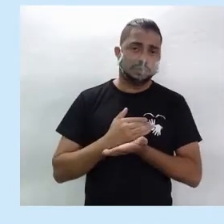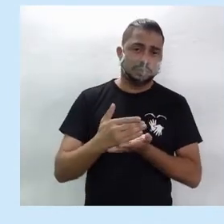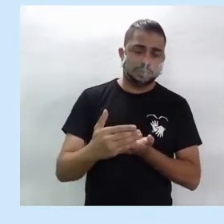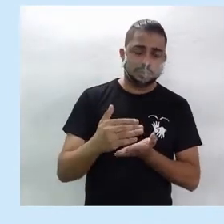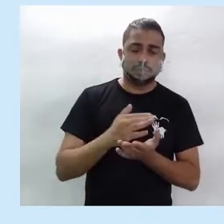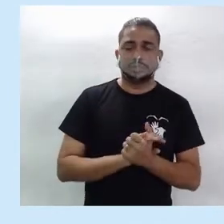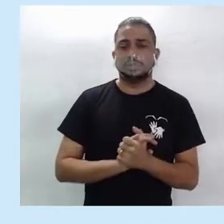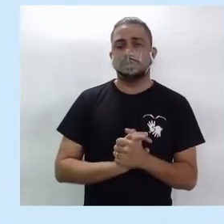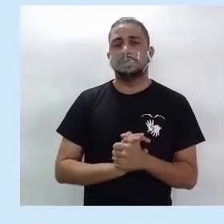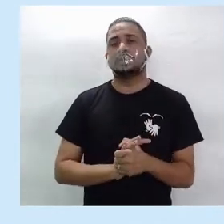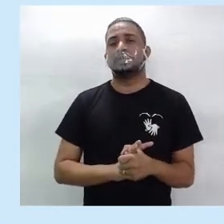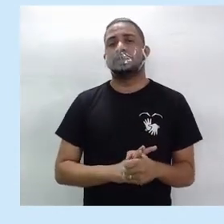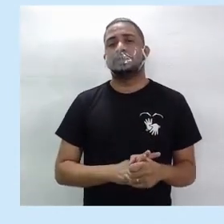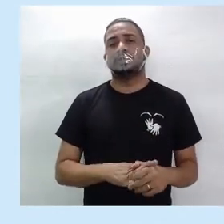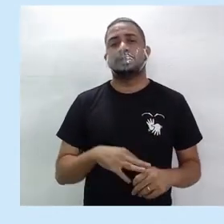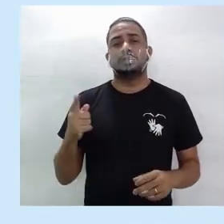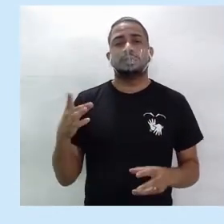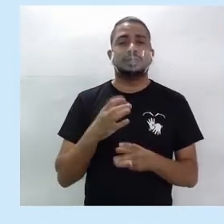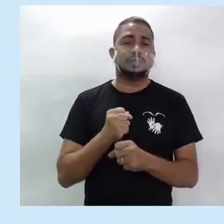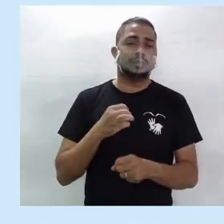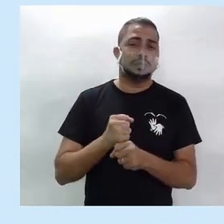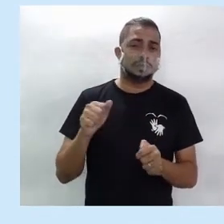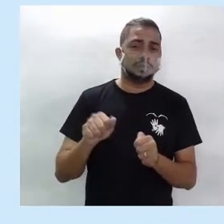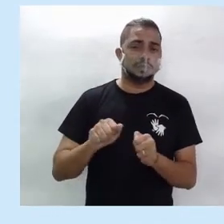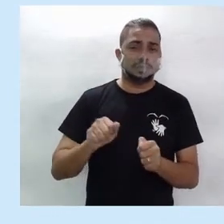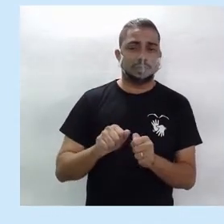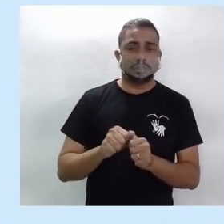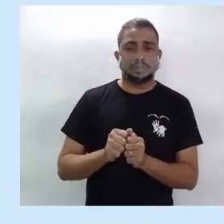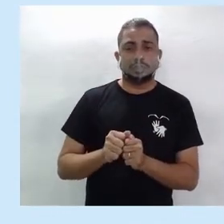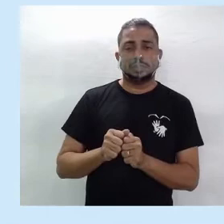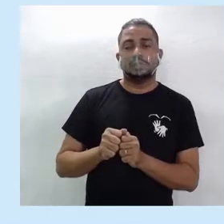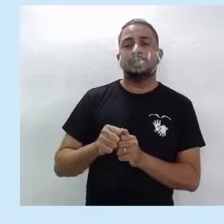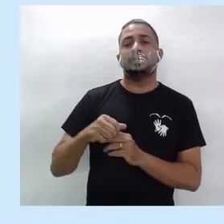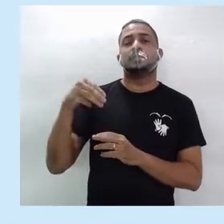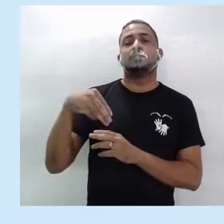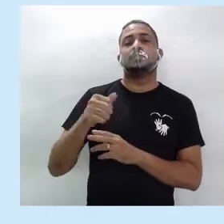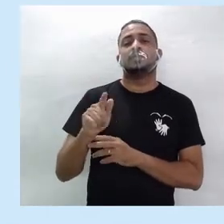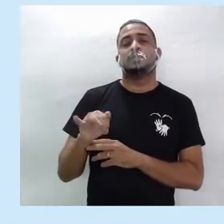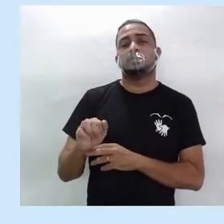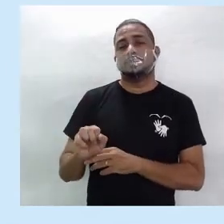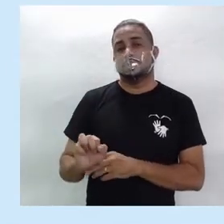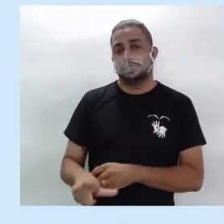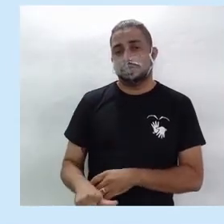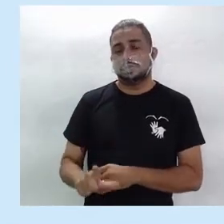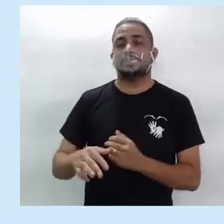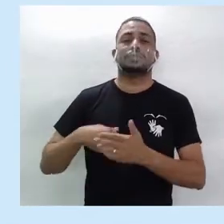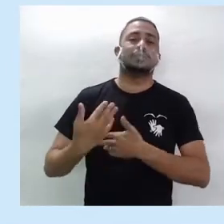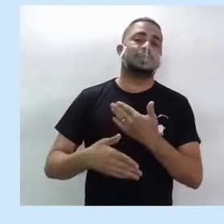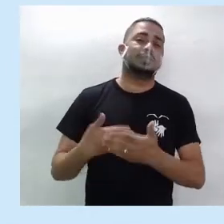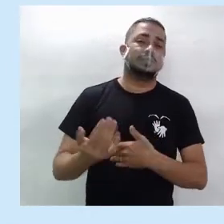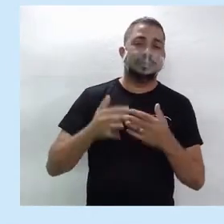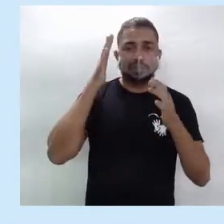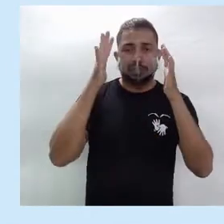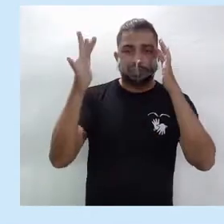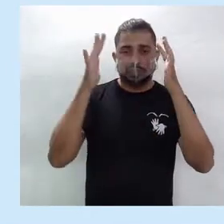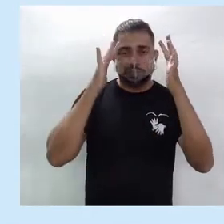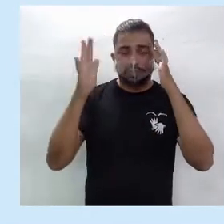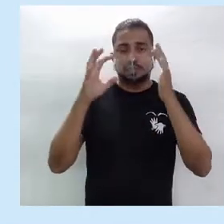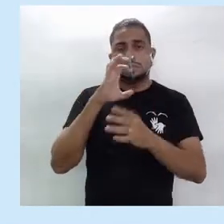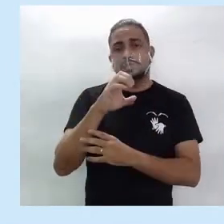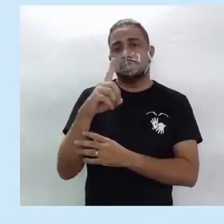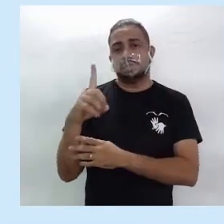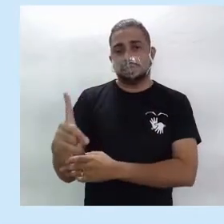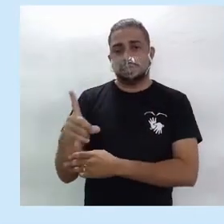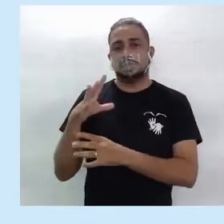das navegações, esse cálculo era feito manualmente, né? Quando foi desenvolvidas essas teorias de coordenadas,